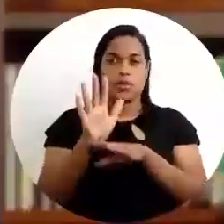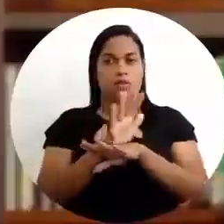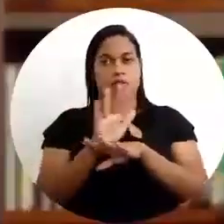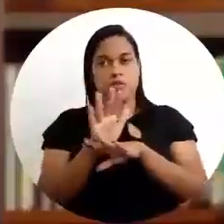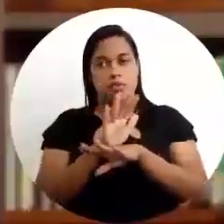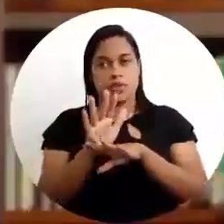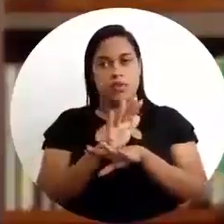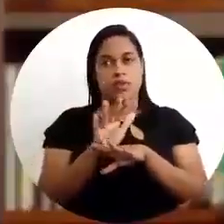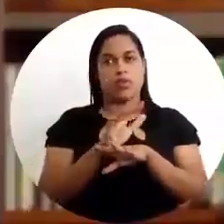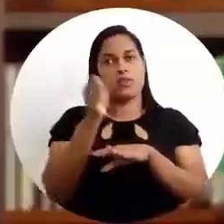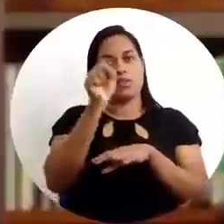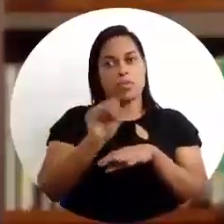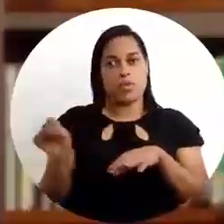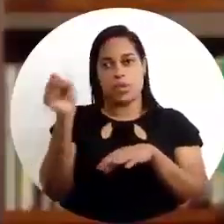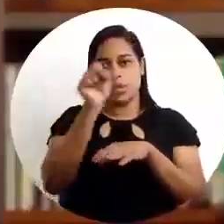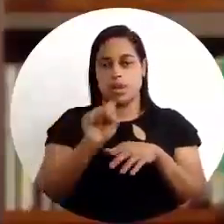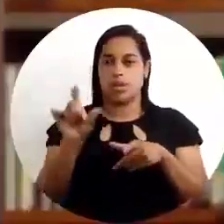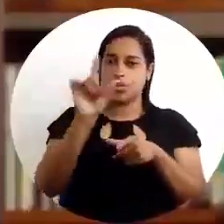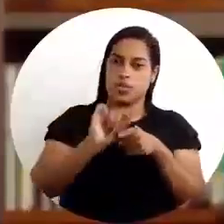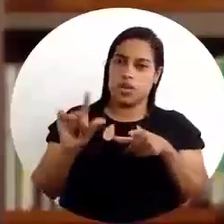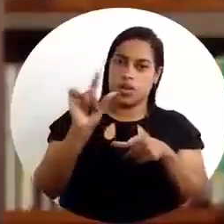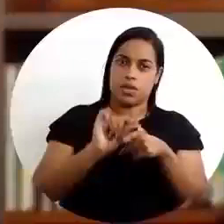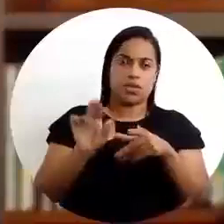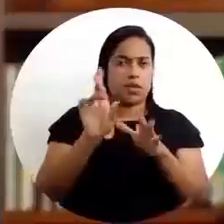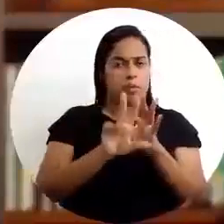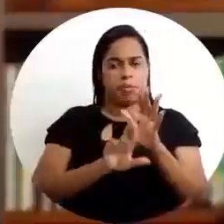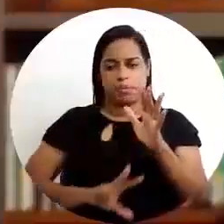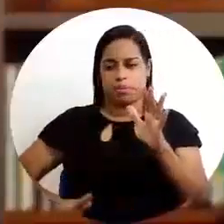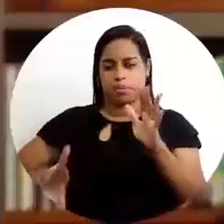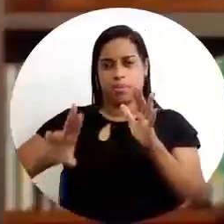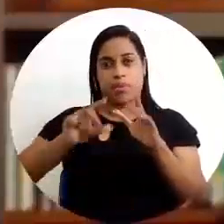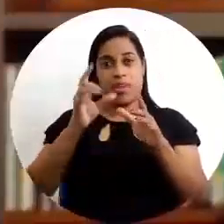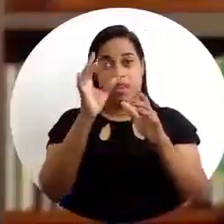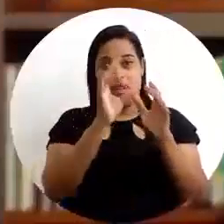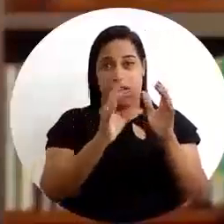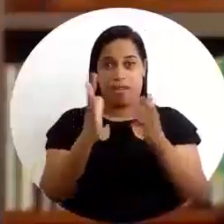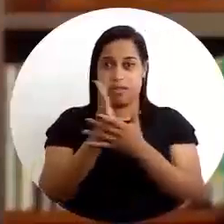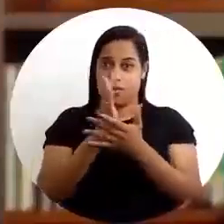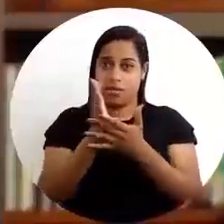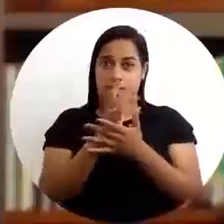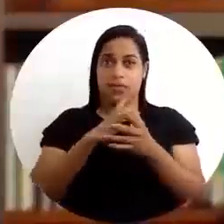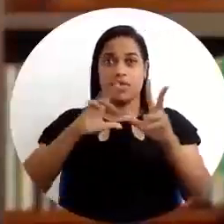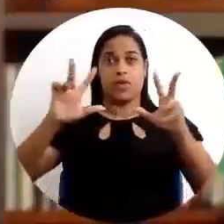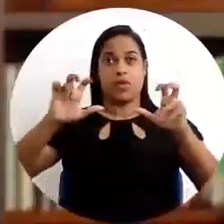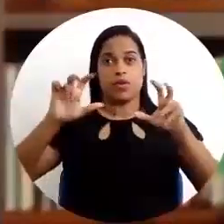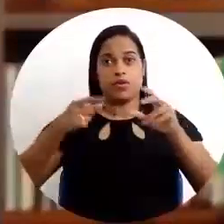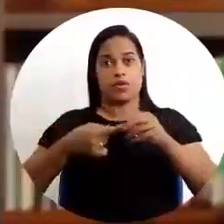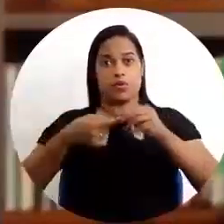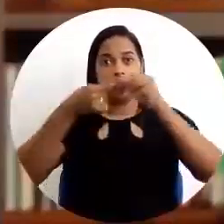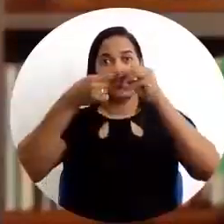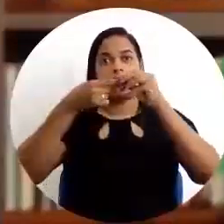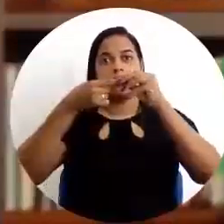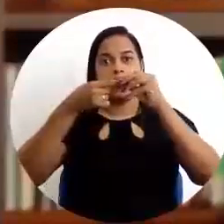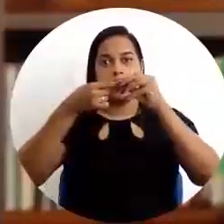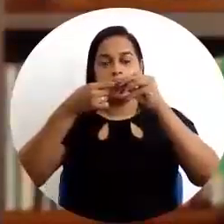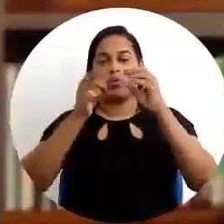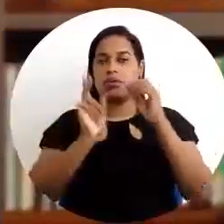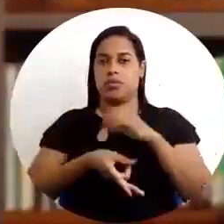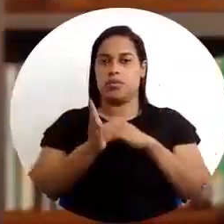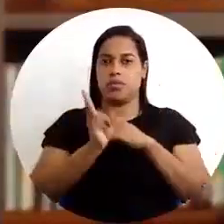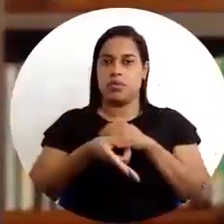vídeos, periódicos, artigos de periódicos, mas enfim, cada livro tem um assunto que é principal, que é o assunto que